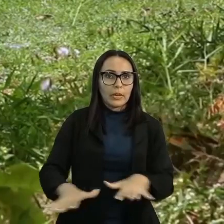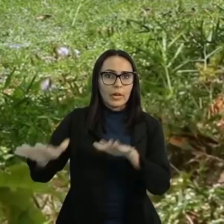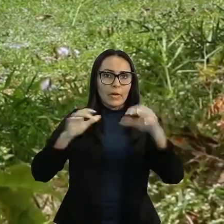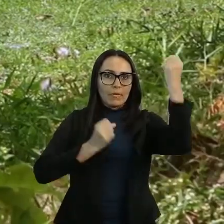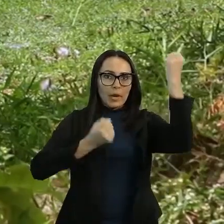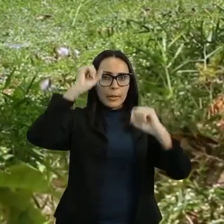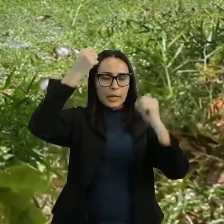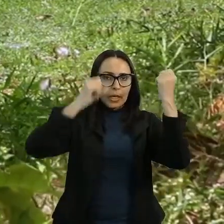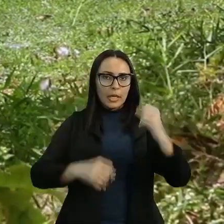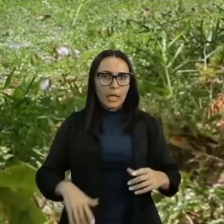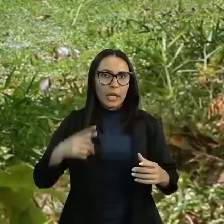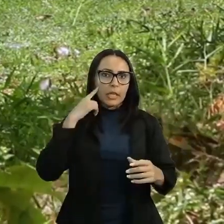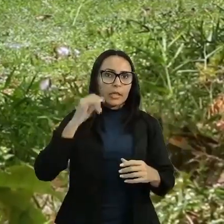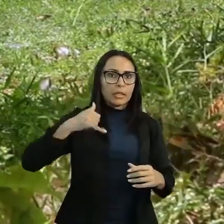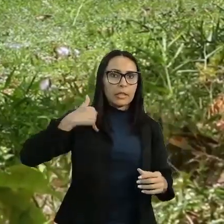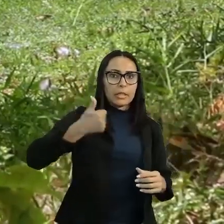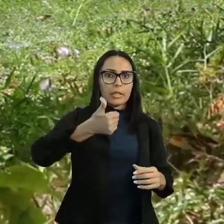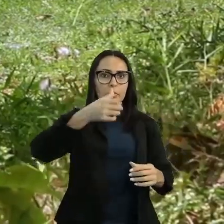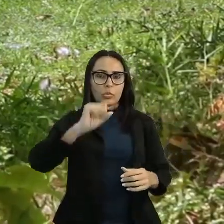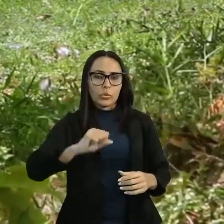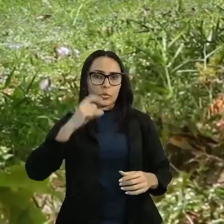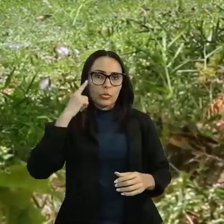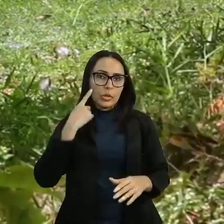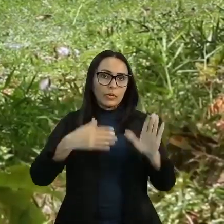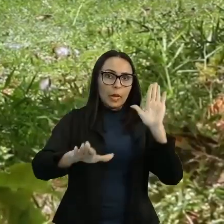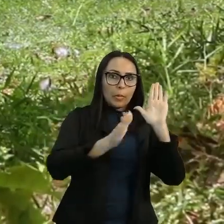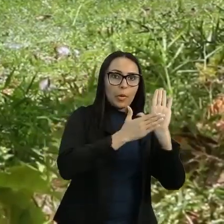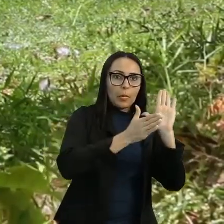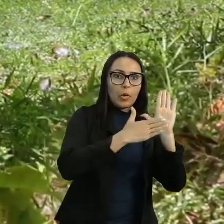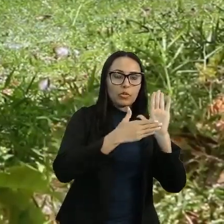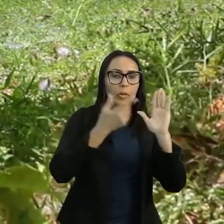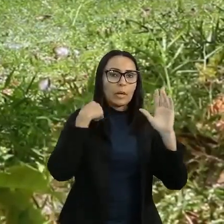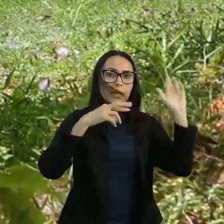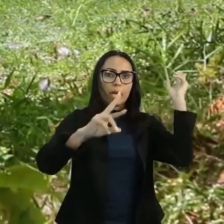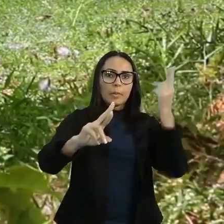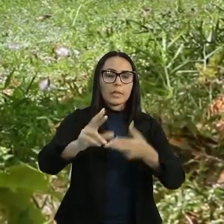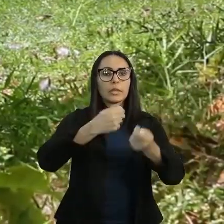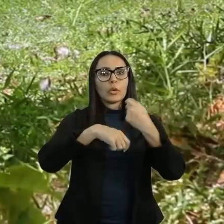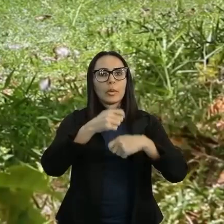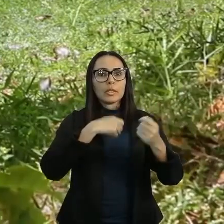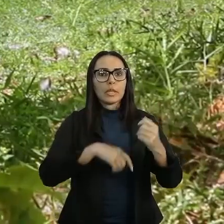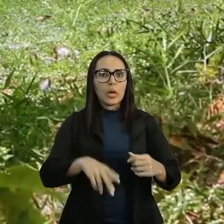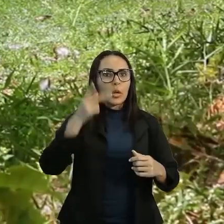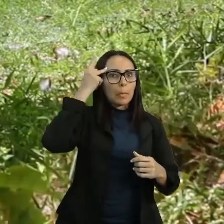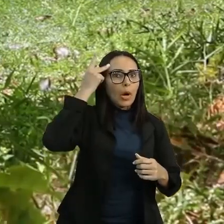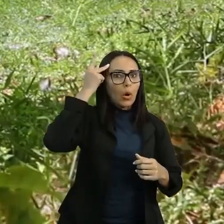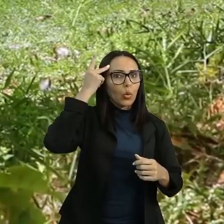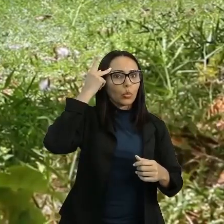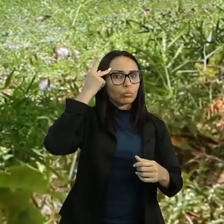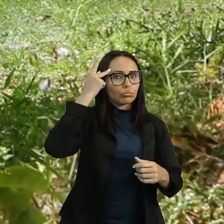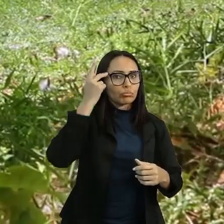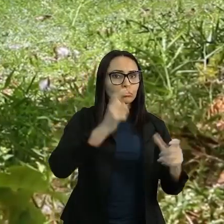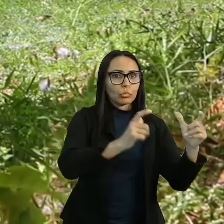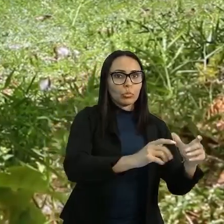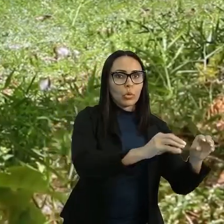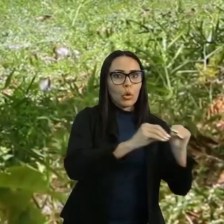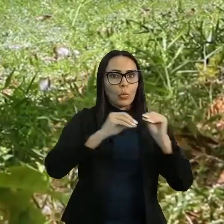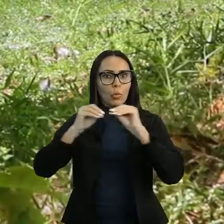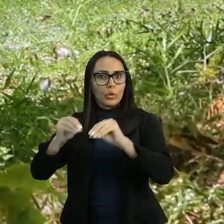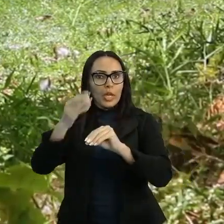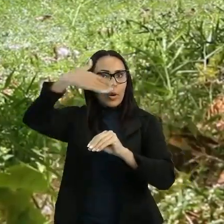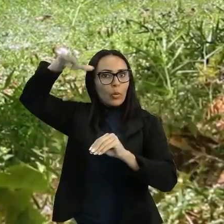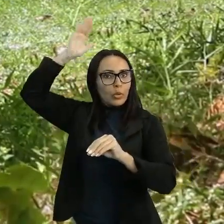saber, antes de ser Guru, né? Você tem quantos anos? Estou com 33 anos, professor. Então, a minha idade, bicho, a gente tem a mesma idade. Qual foi o momento que se descobriu e